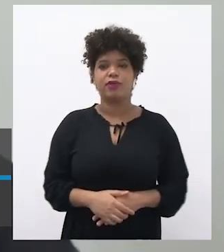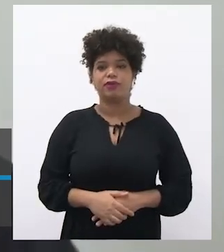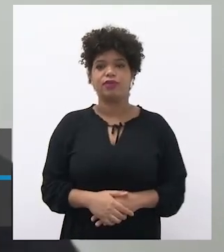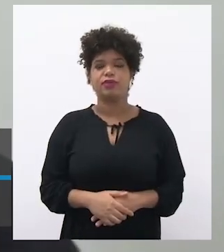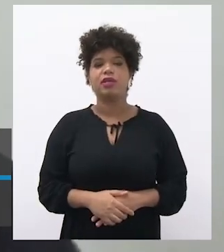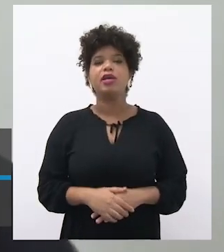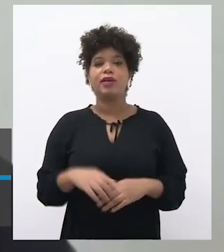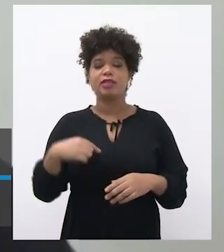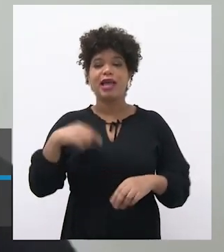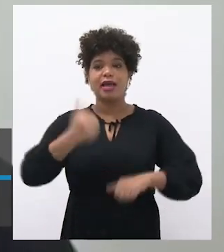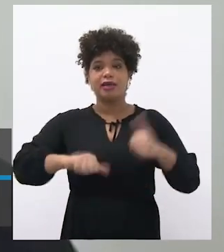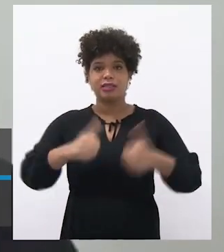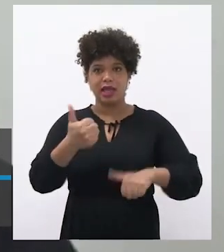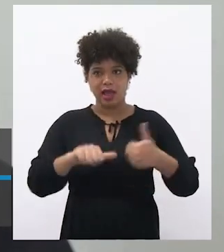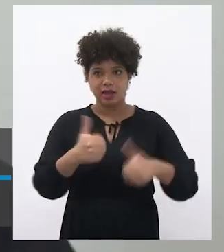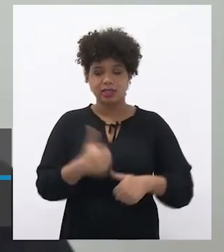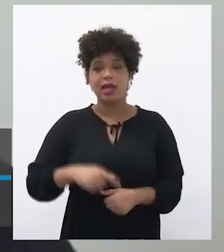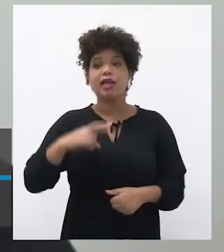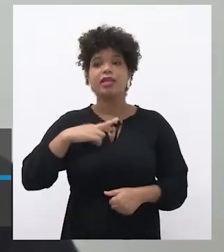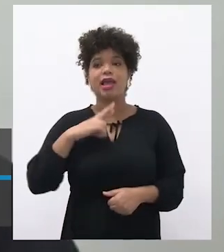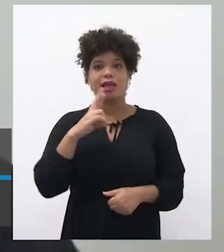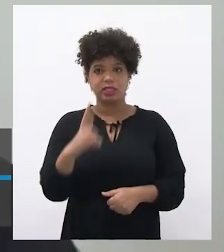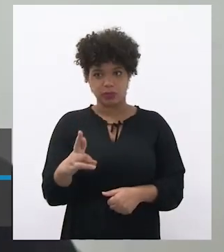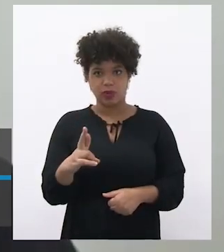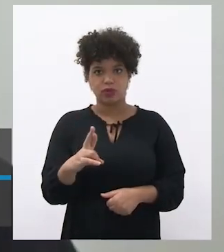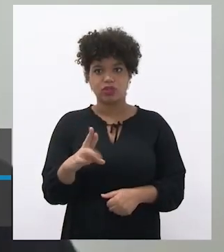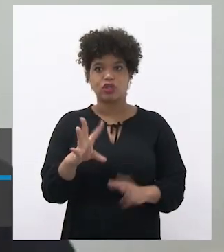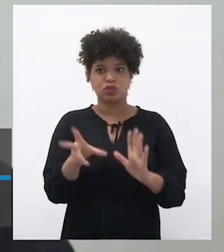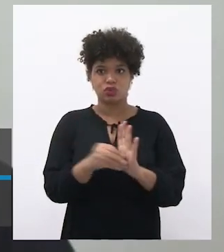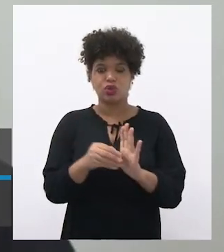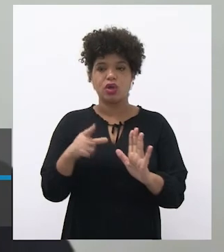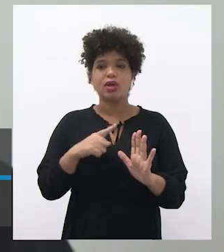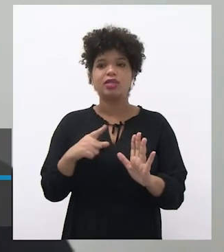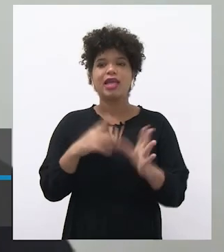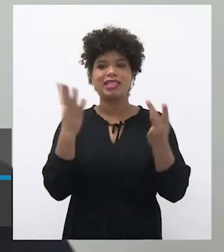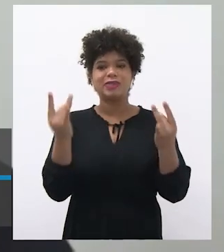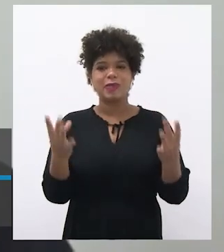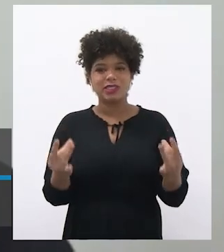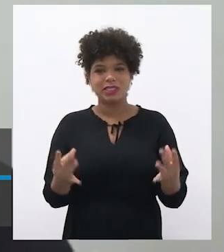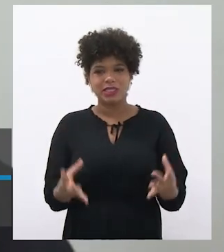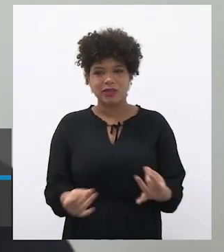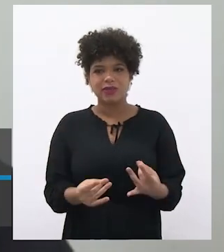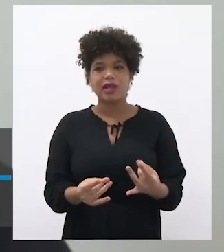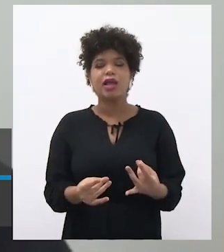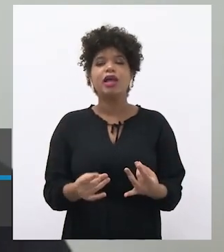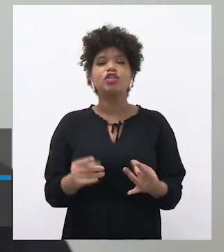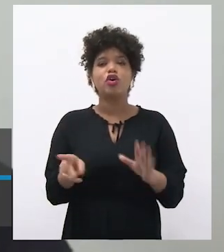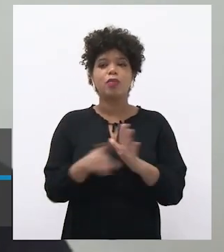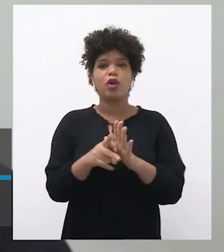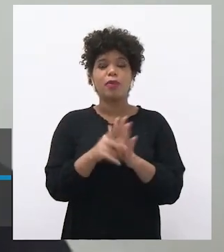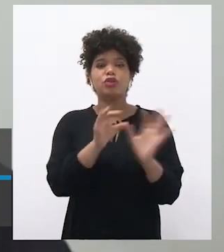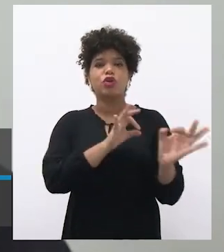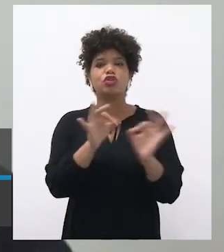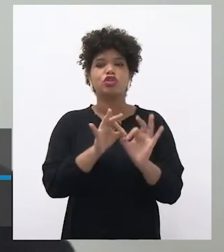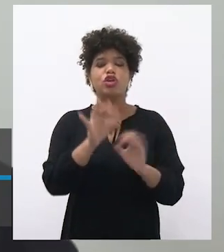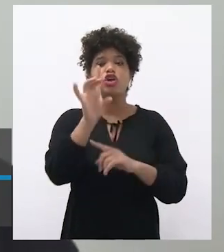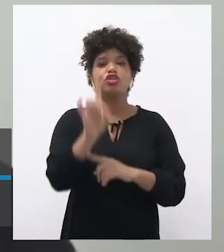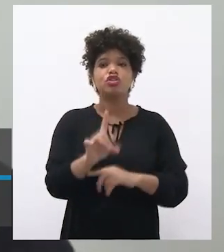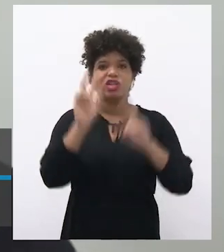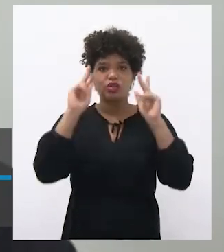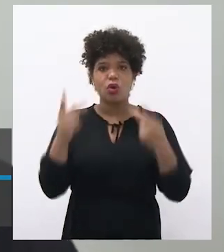recursos econômicos, e numa segunda perspectiva, numa perspectiva de reconhecimento de identidades, né? Ou